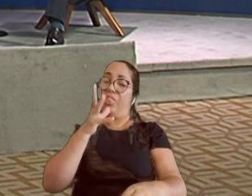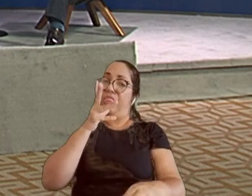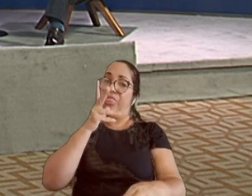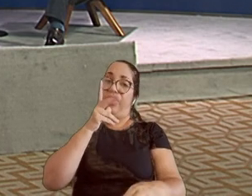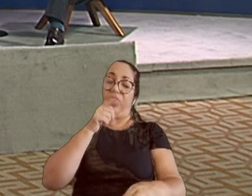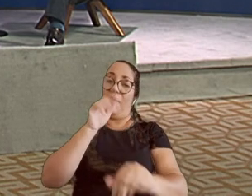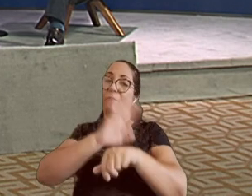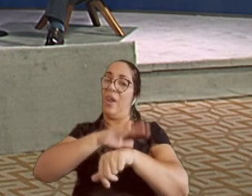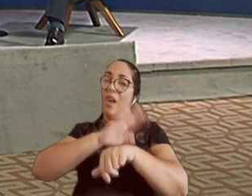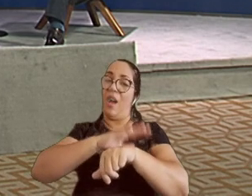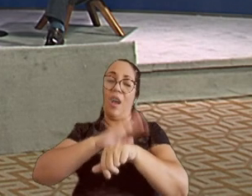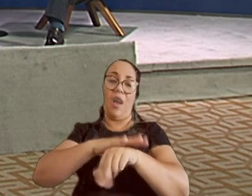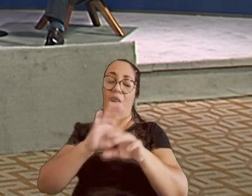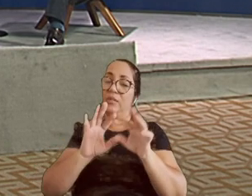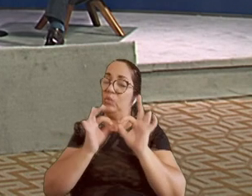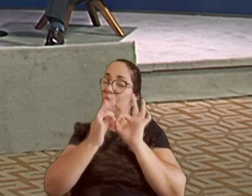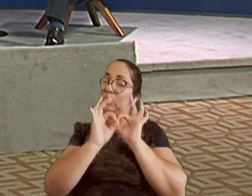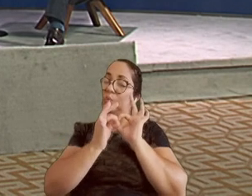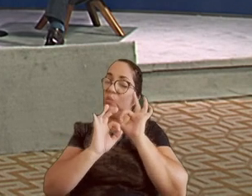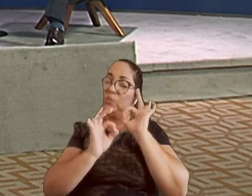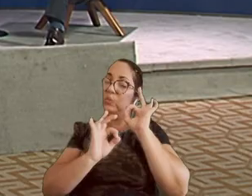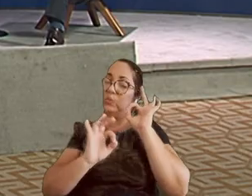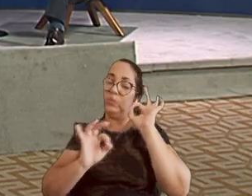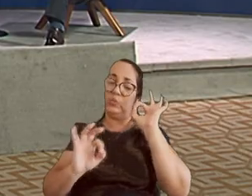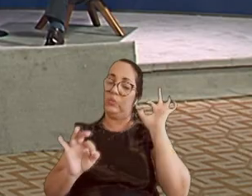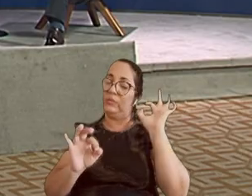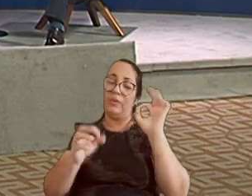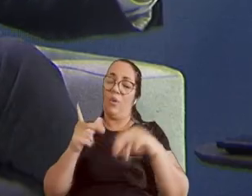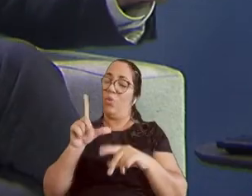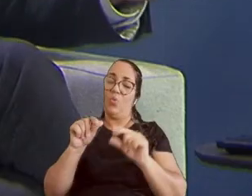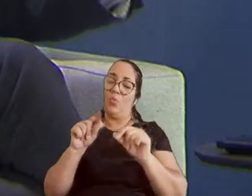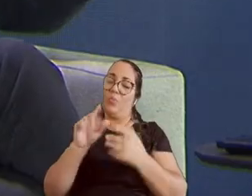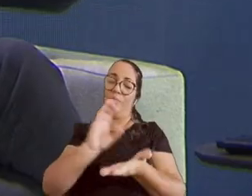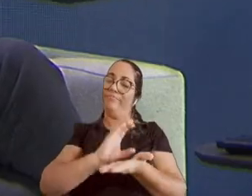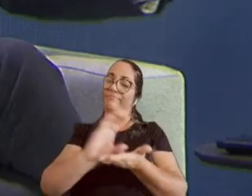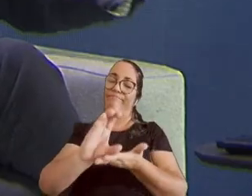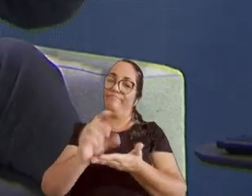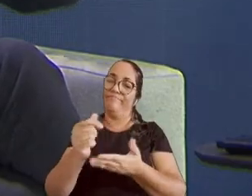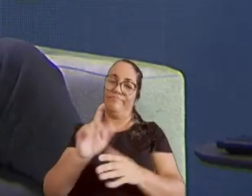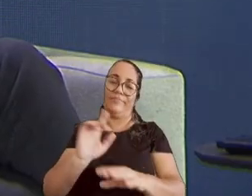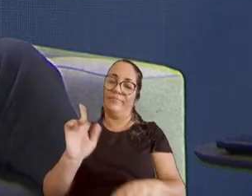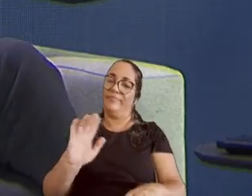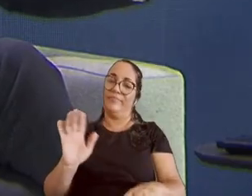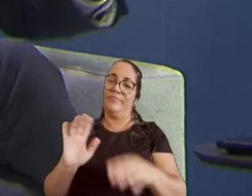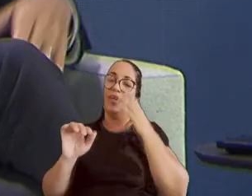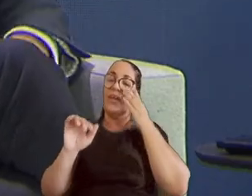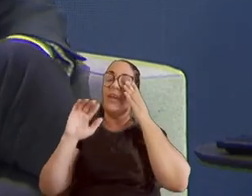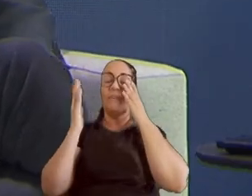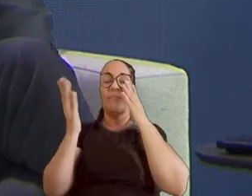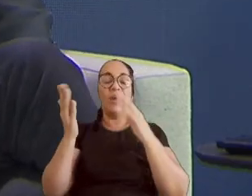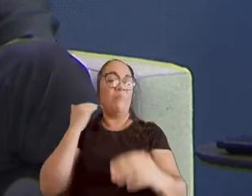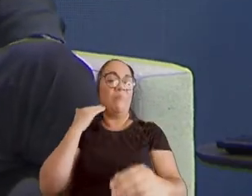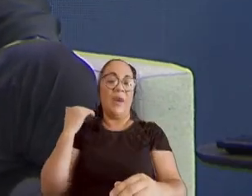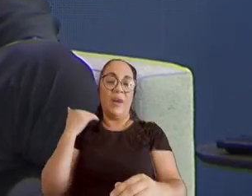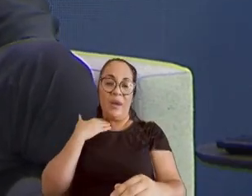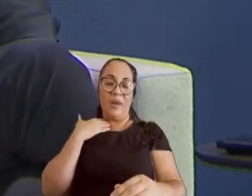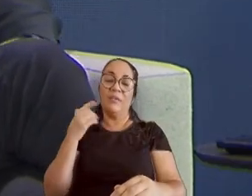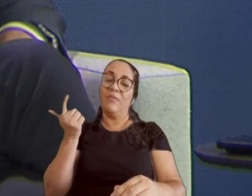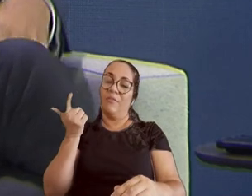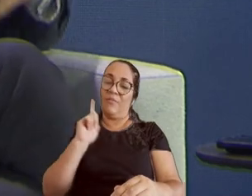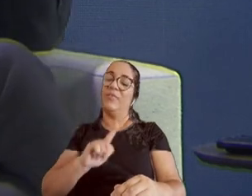de investimento que que a gente consegue fazer mas definitivamente é para bancos e para e para financiadora de